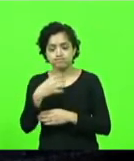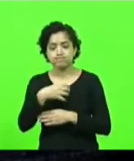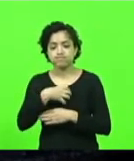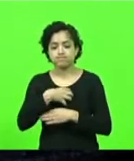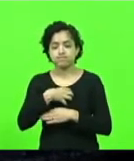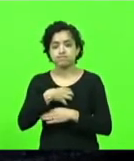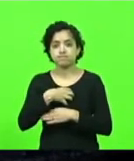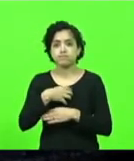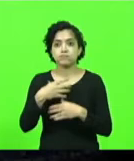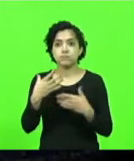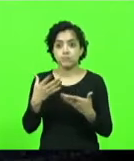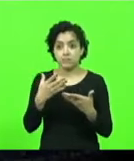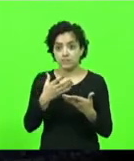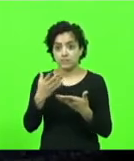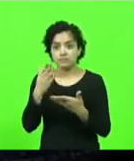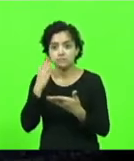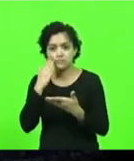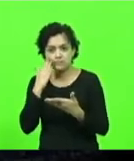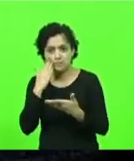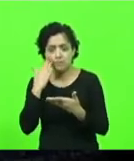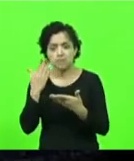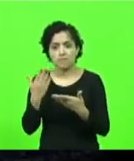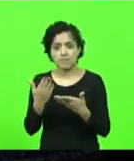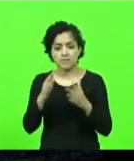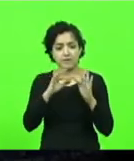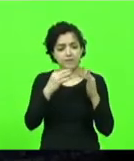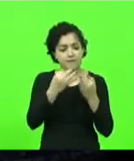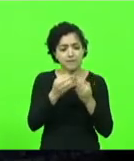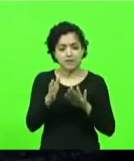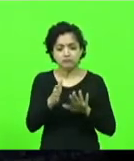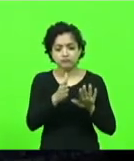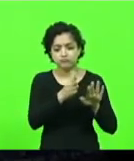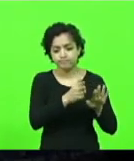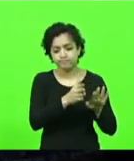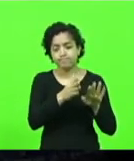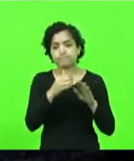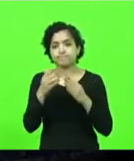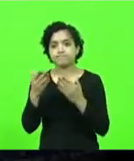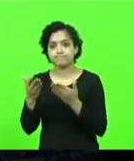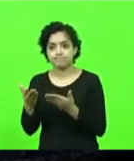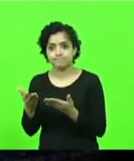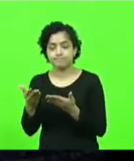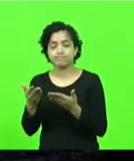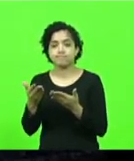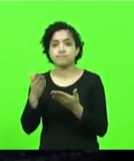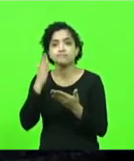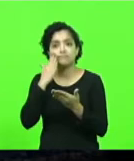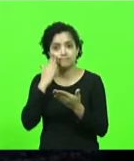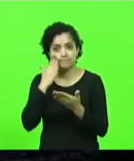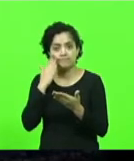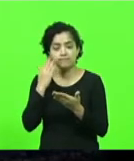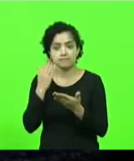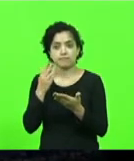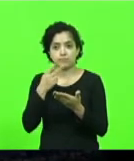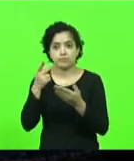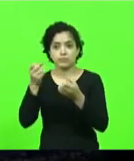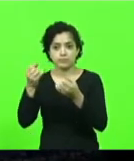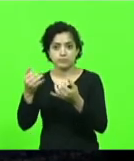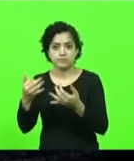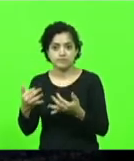assumir os riscos deixou até a família de lado em nome do resultado sabe do que eu estou falando